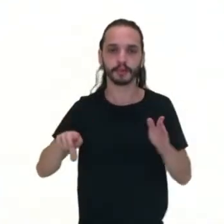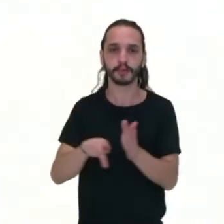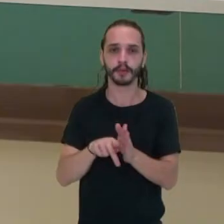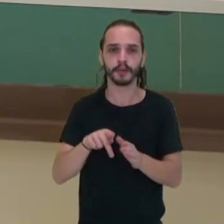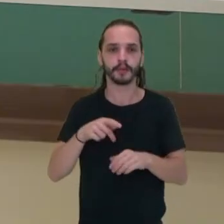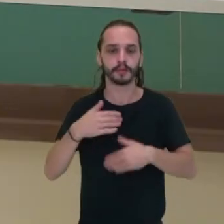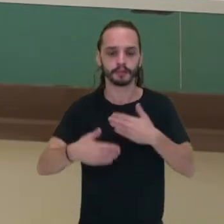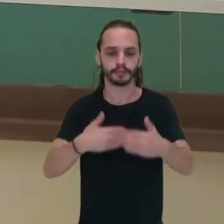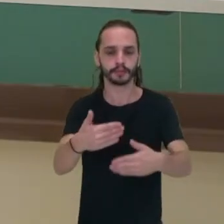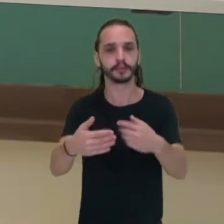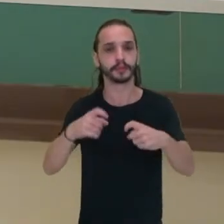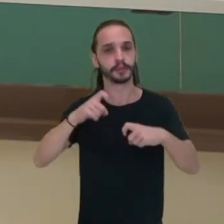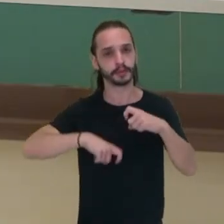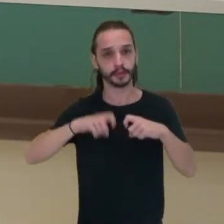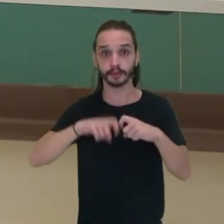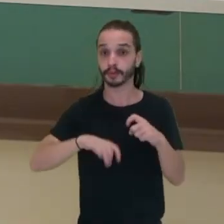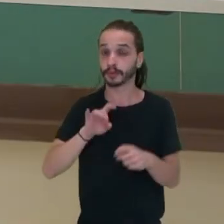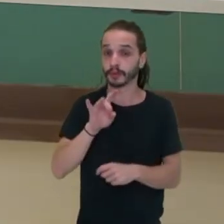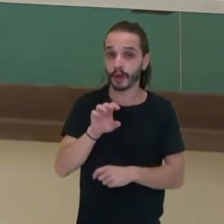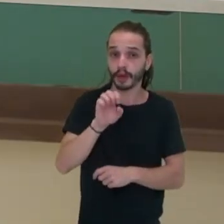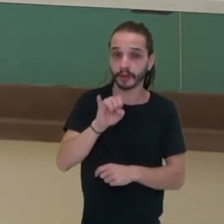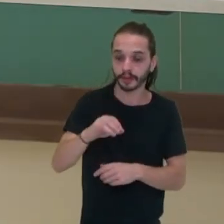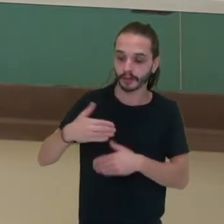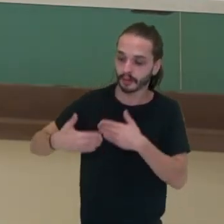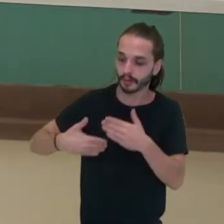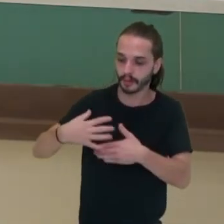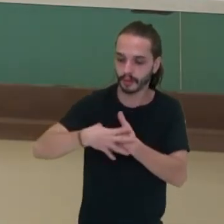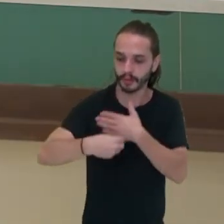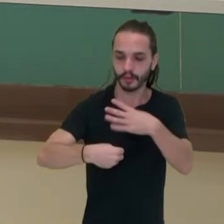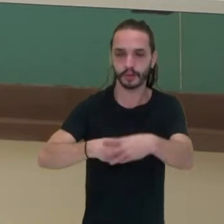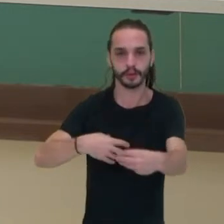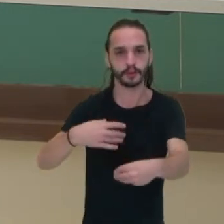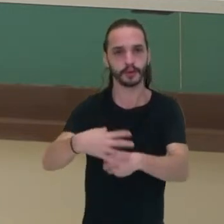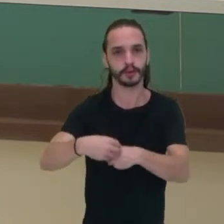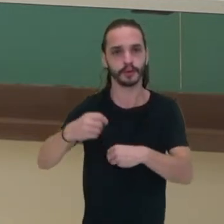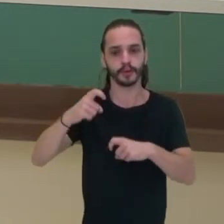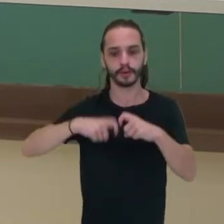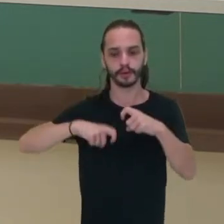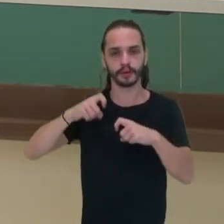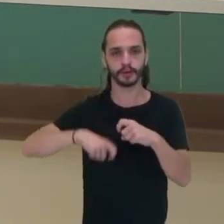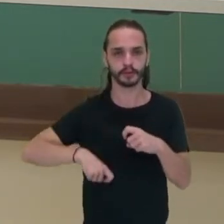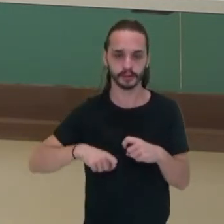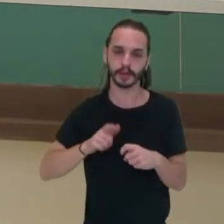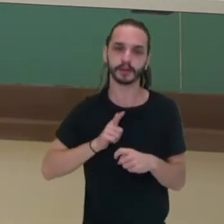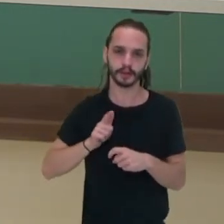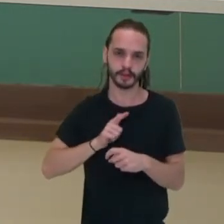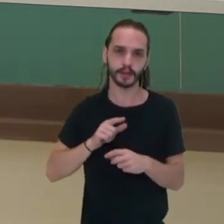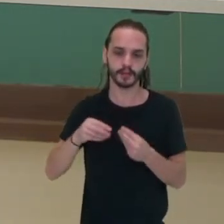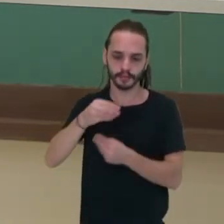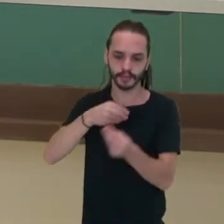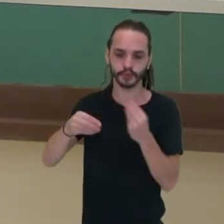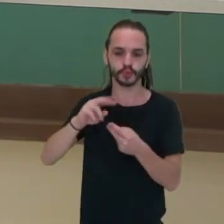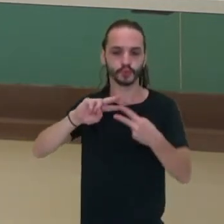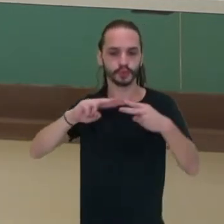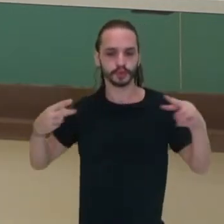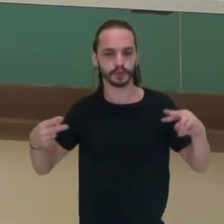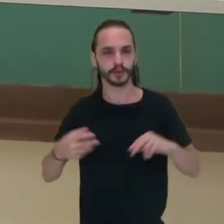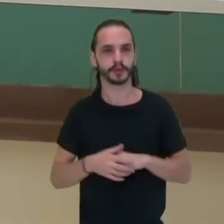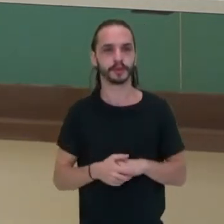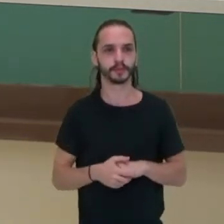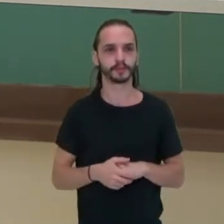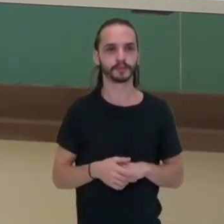sexuada. Apenas a reprodução sexuada que vai acontecer esse processinho. Então vamos lembrar o que é crossing over, ou permutação, ou permuta.